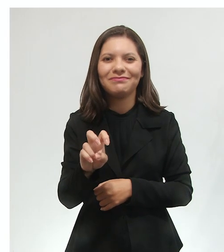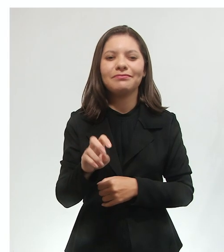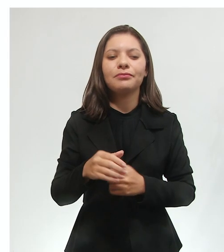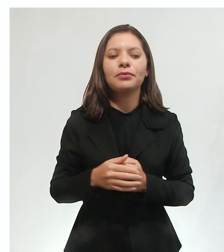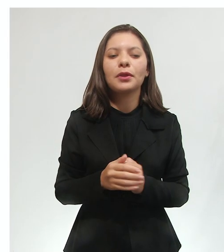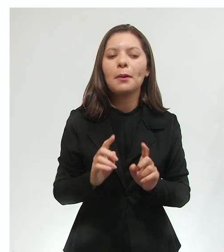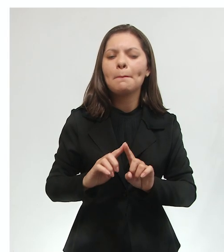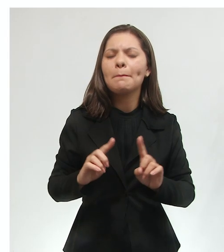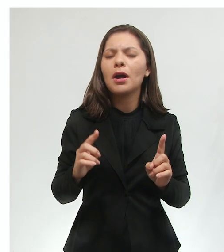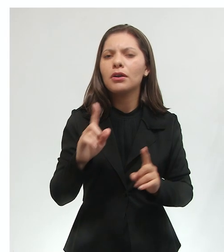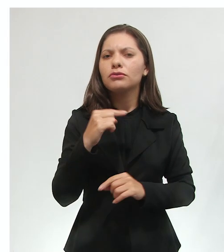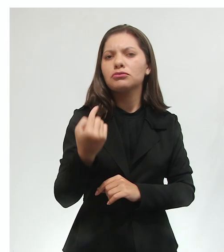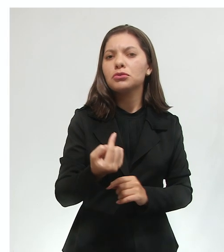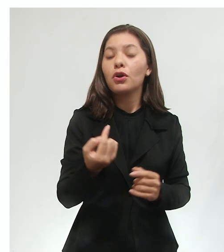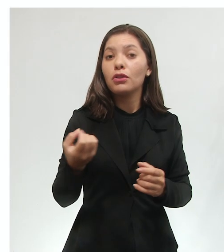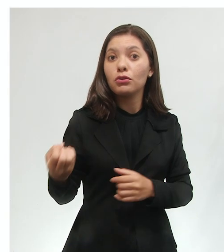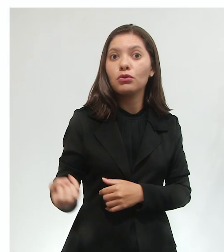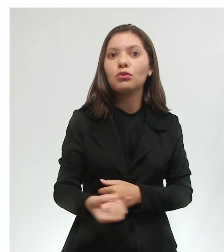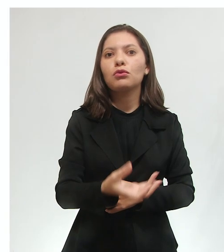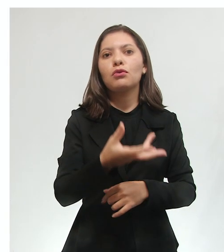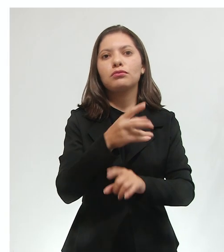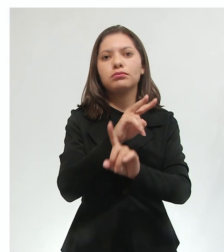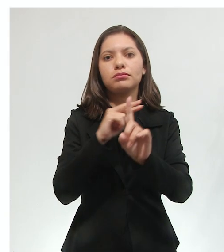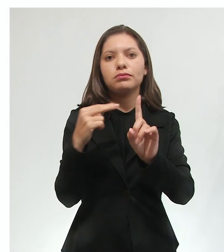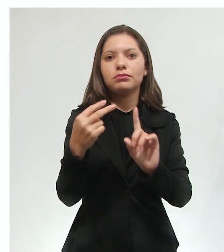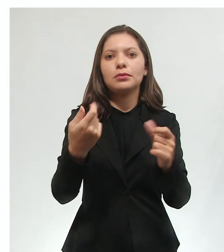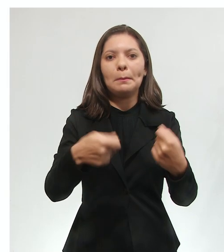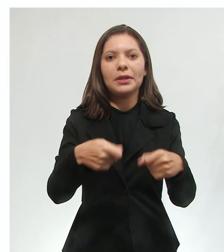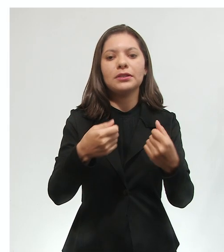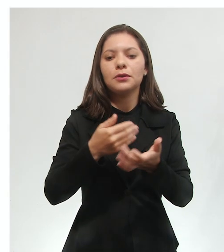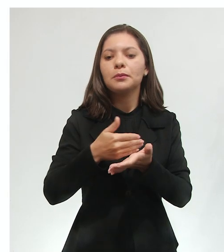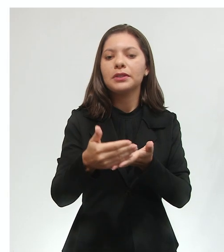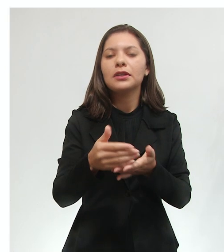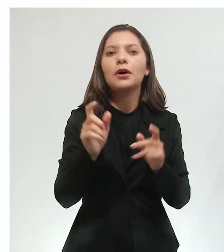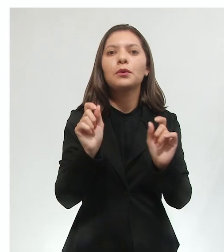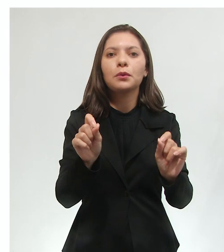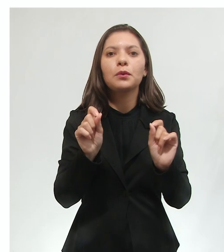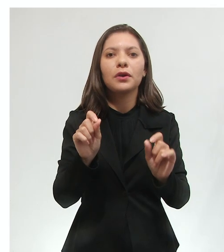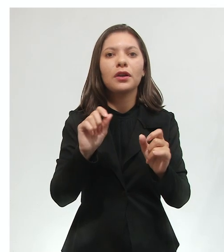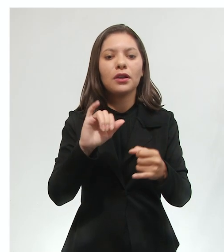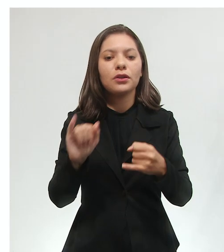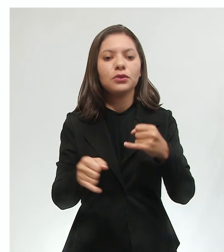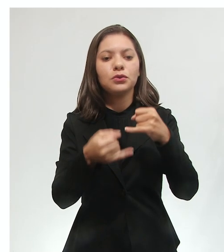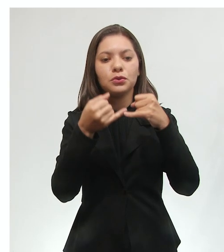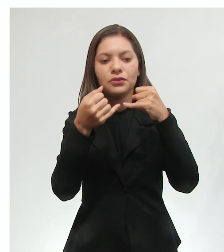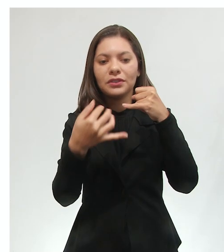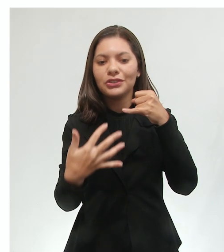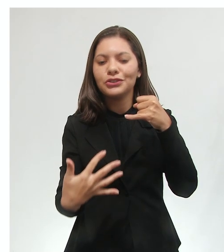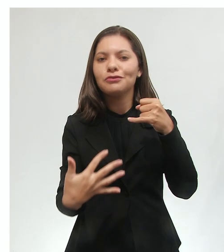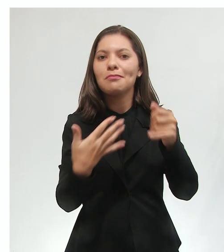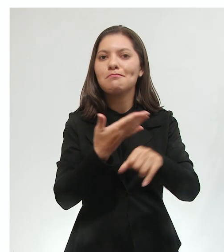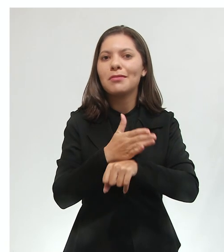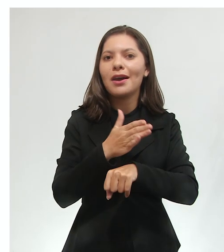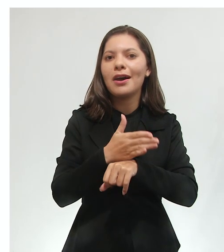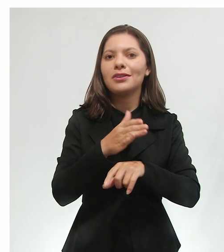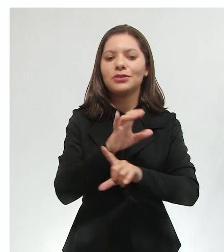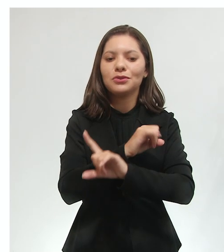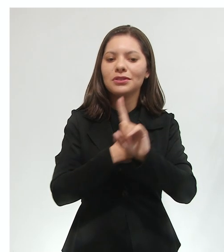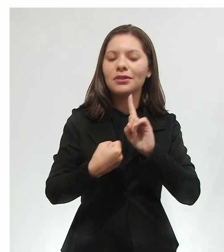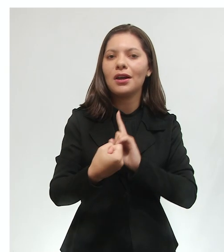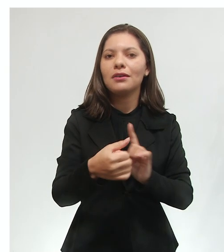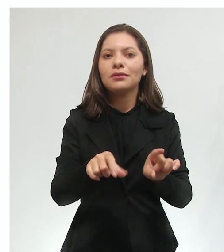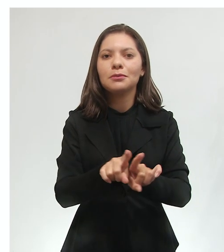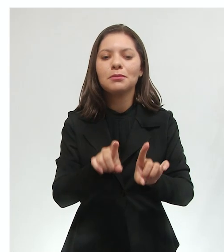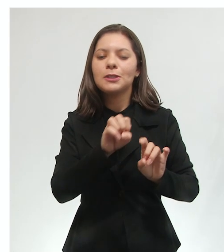que nós estamos tentando trazer para essa aula? Justificativa prática, social e utilitária dos